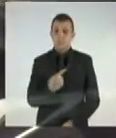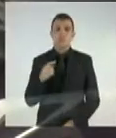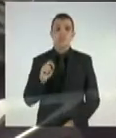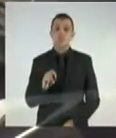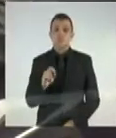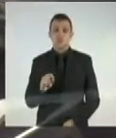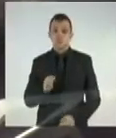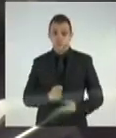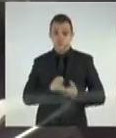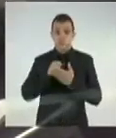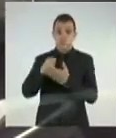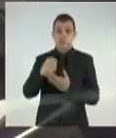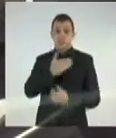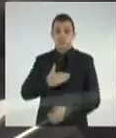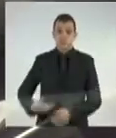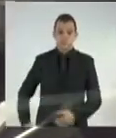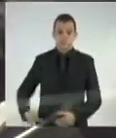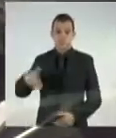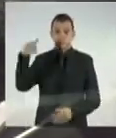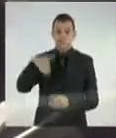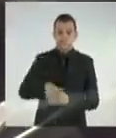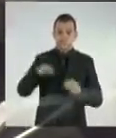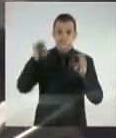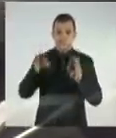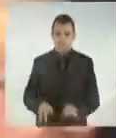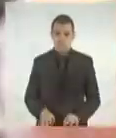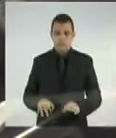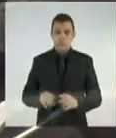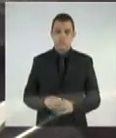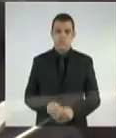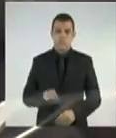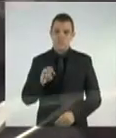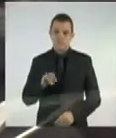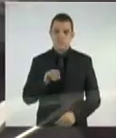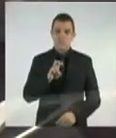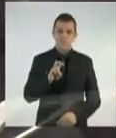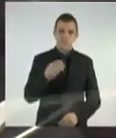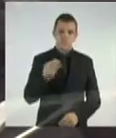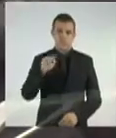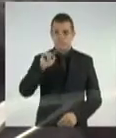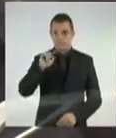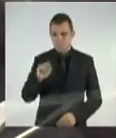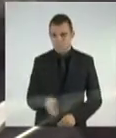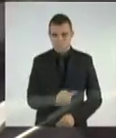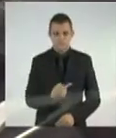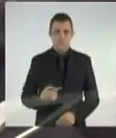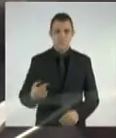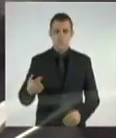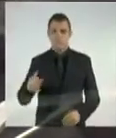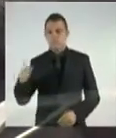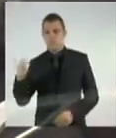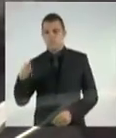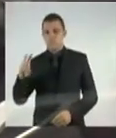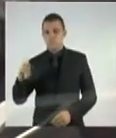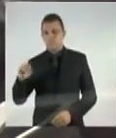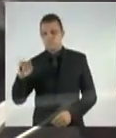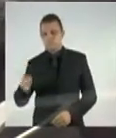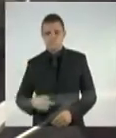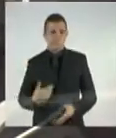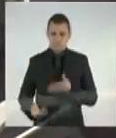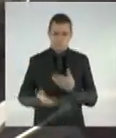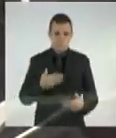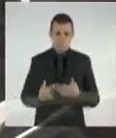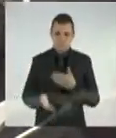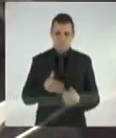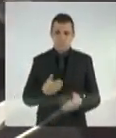eleito, não importa se foi com 54 milhões e um outro candidato teve 51, não importa. Se